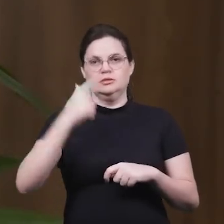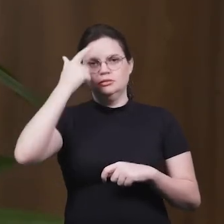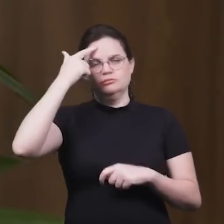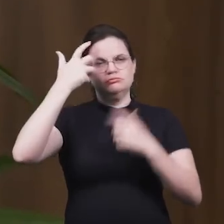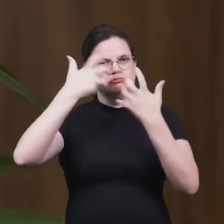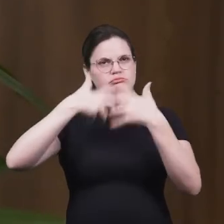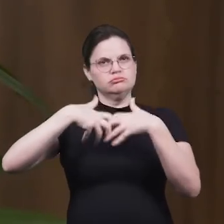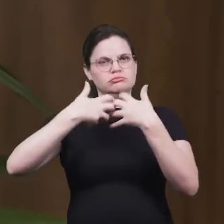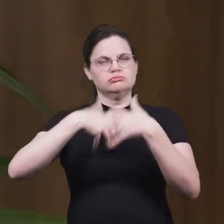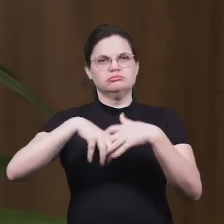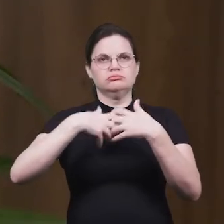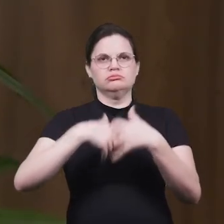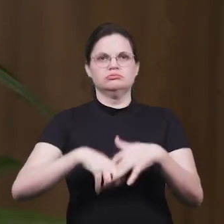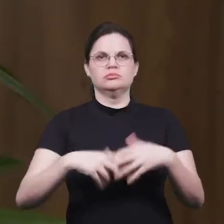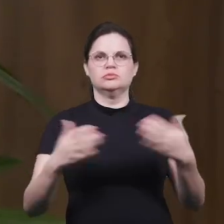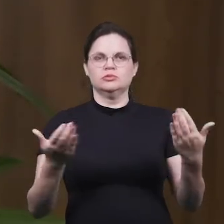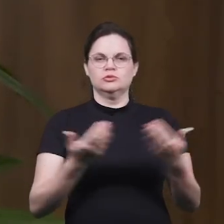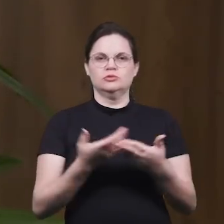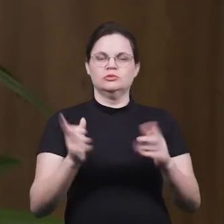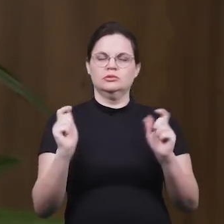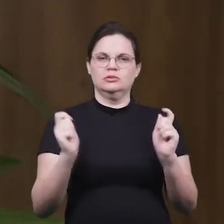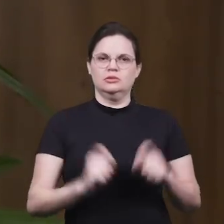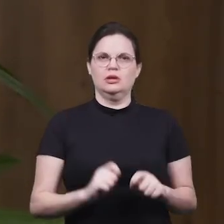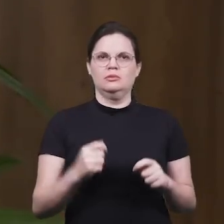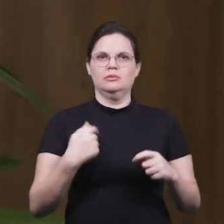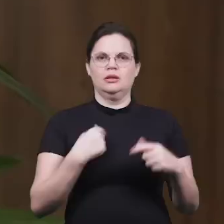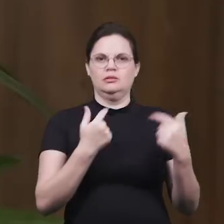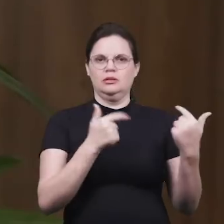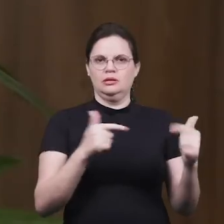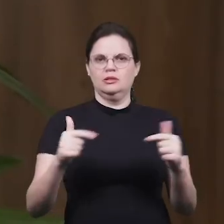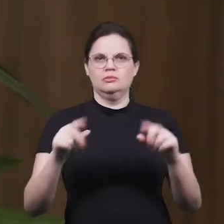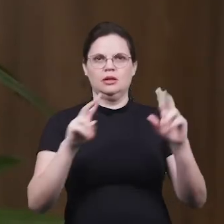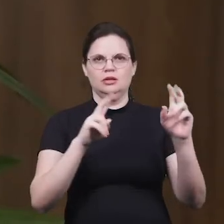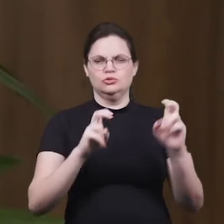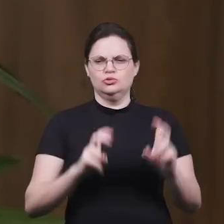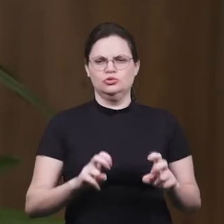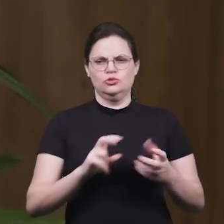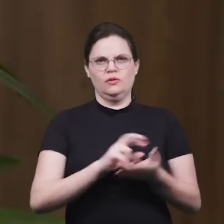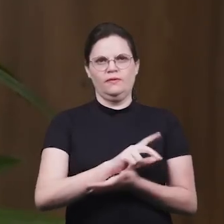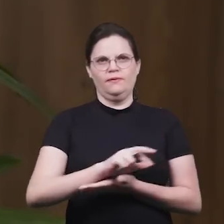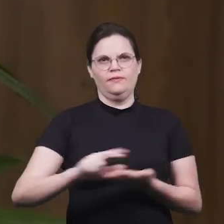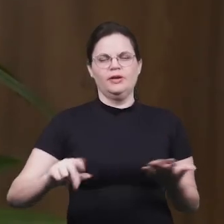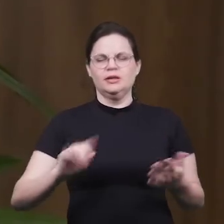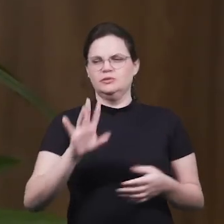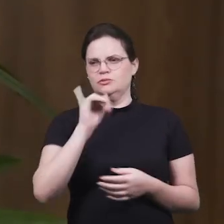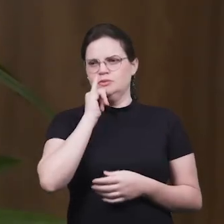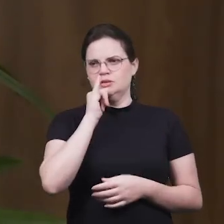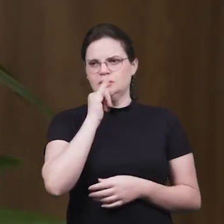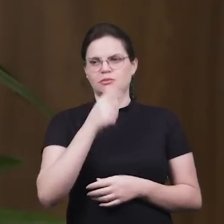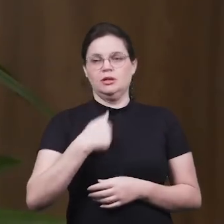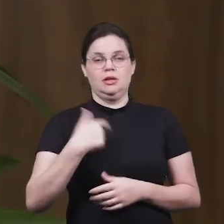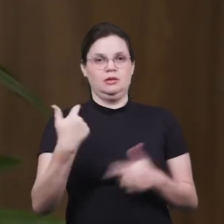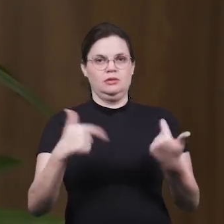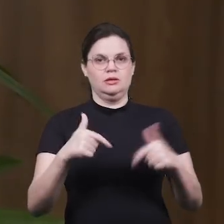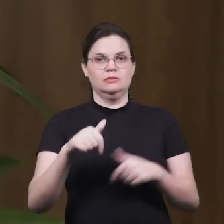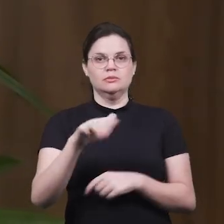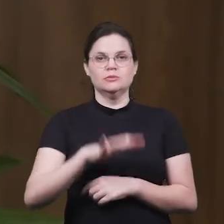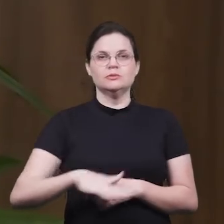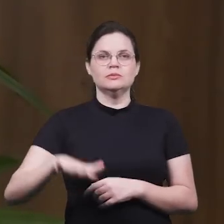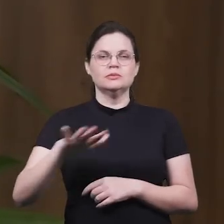mental de hoje trabalhar com vários assuntos. Eu já trabalhei inclusive na área